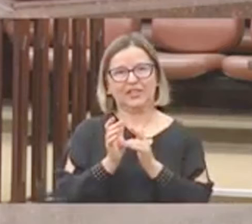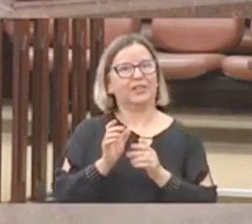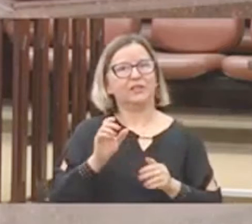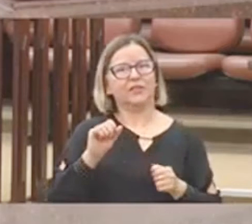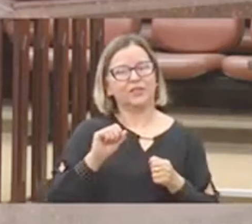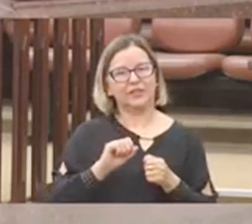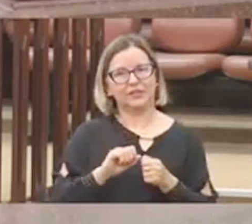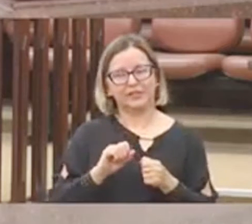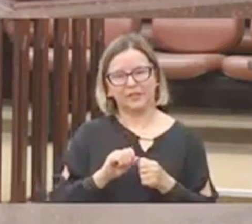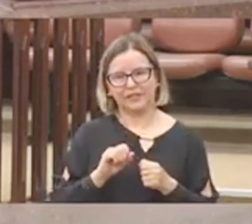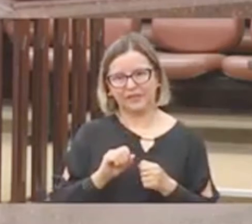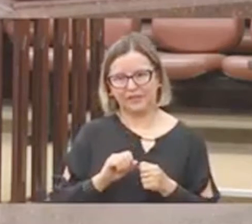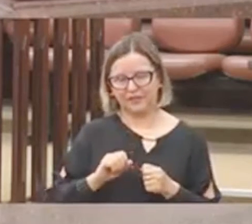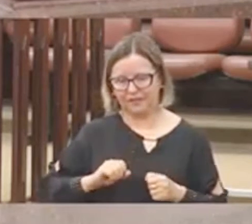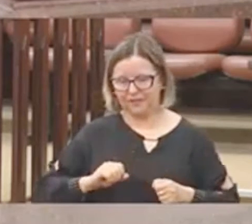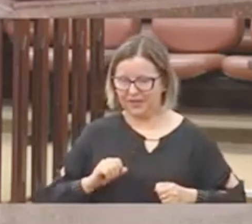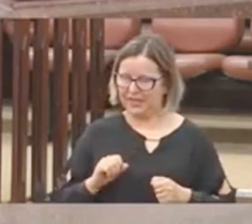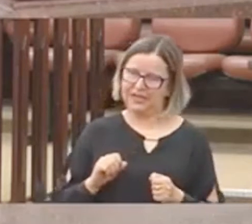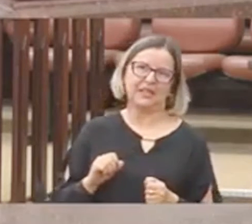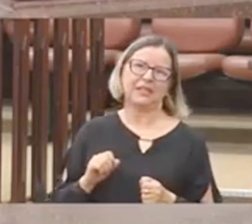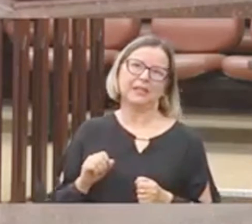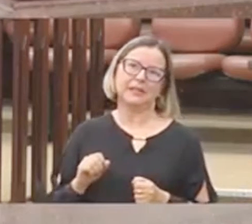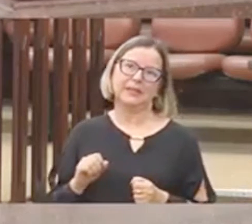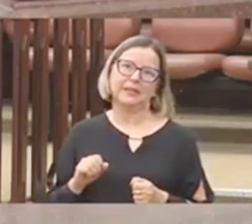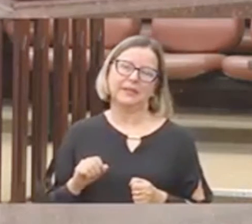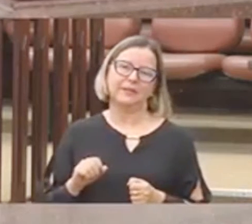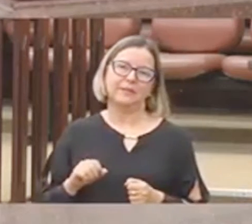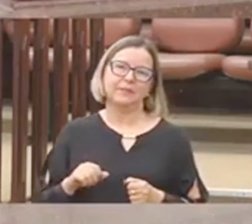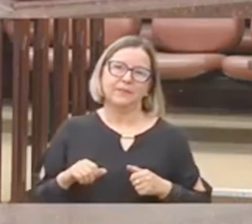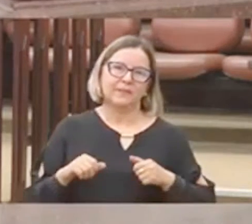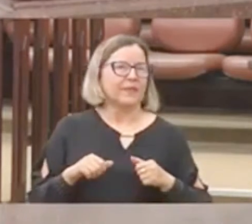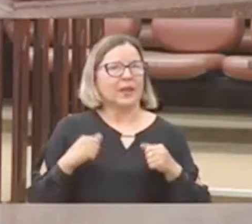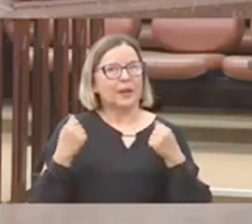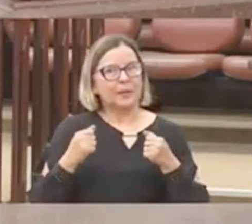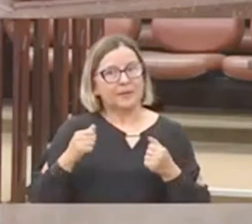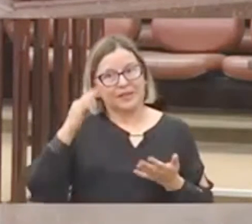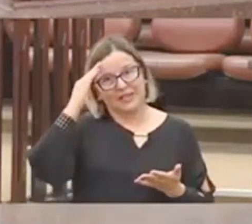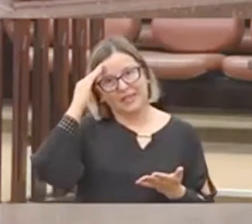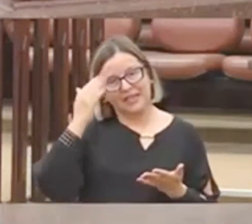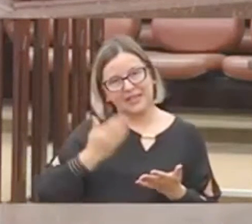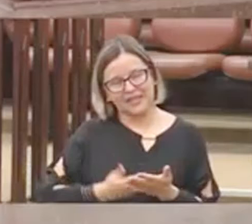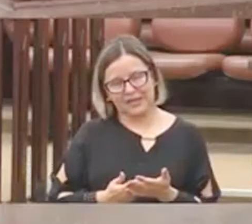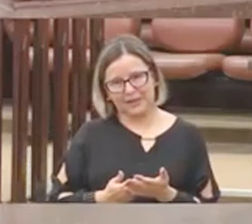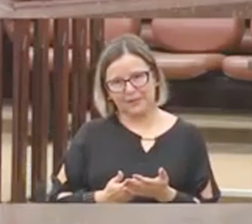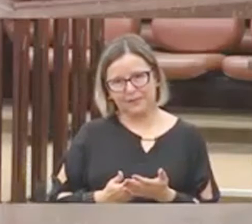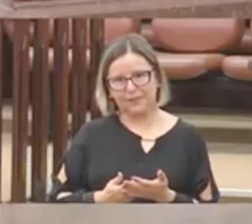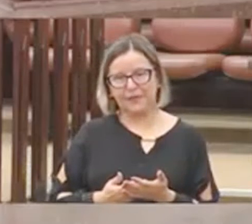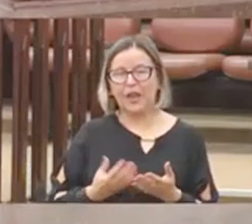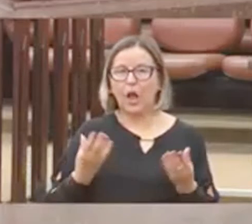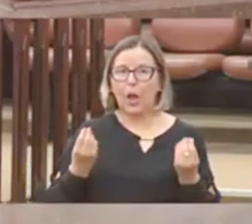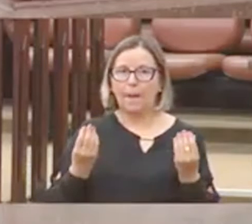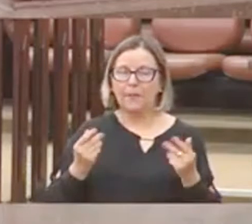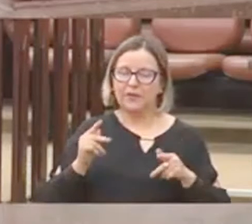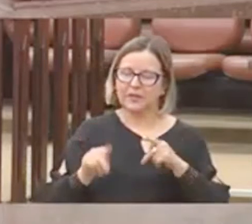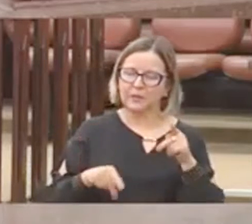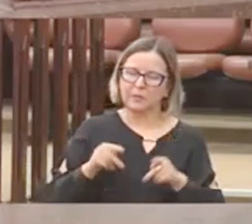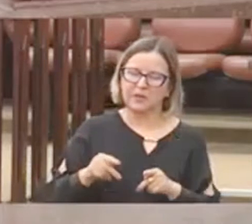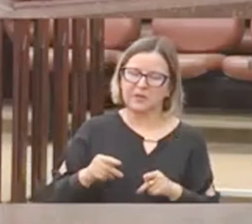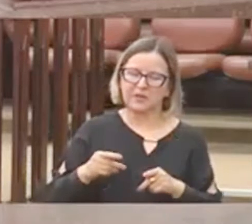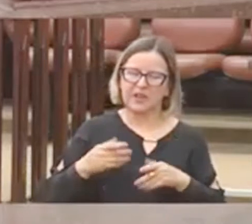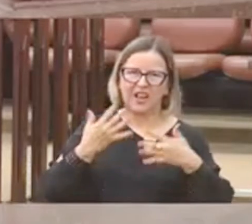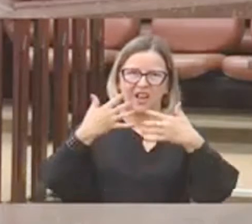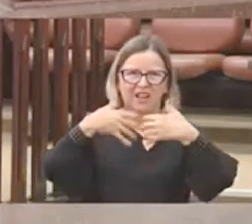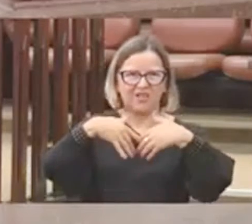de se ter a receita para um remédio, mas não usá-lo. Muitas pessoas confundem o receituário médico